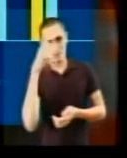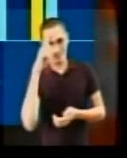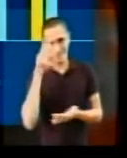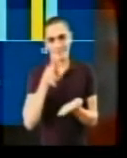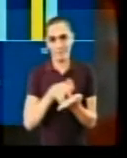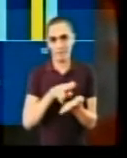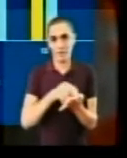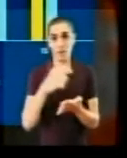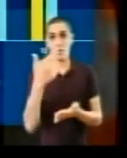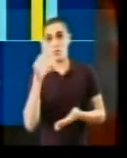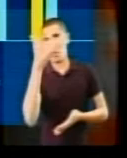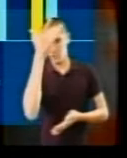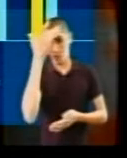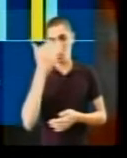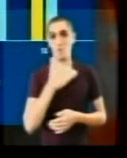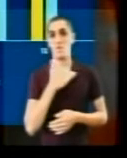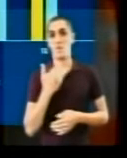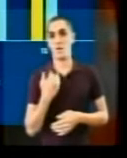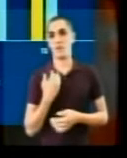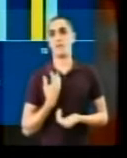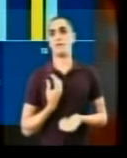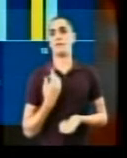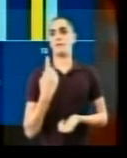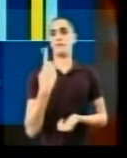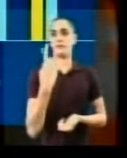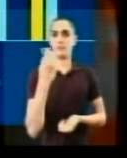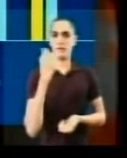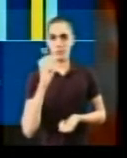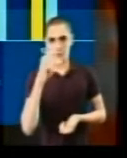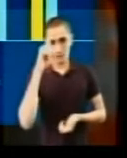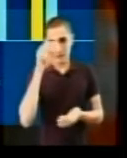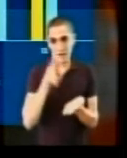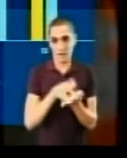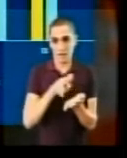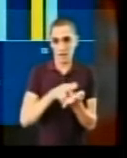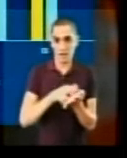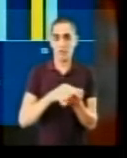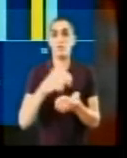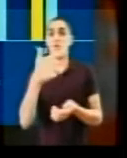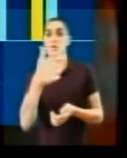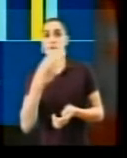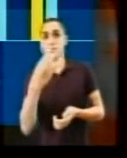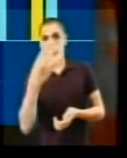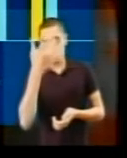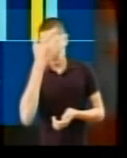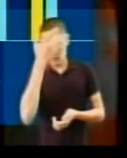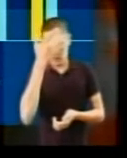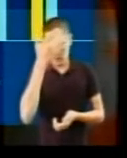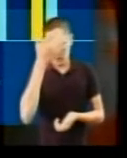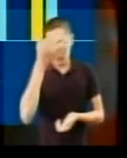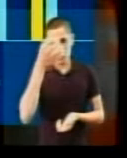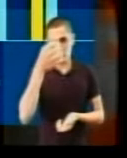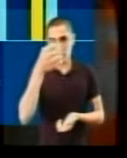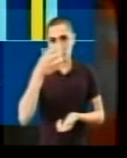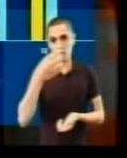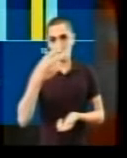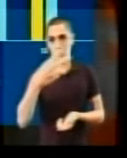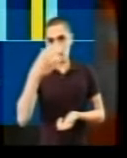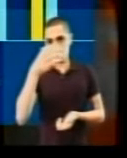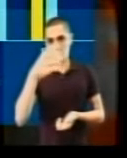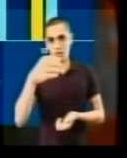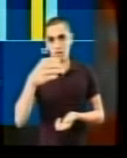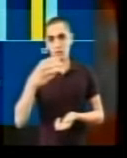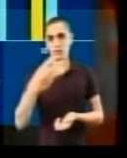dias internados. 18 dias internados. 23 dias internados. 17